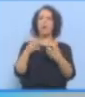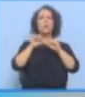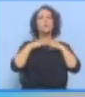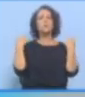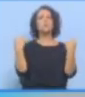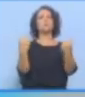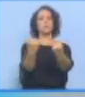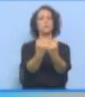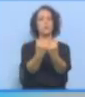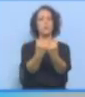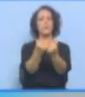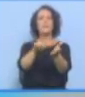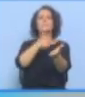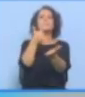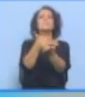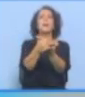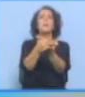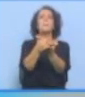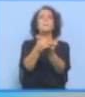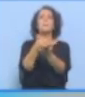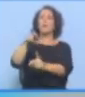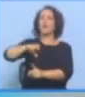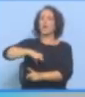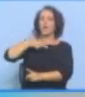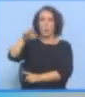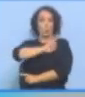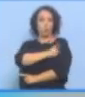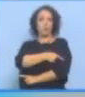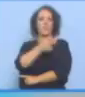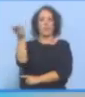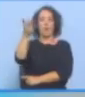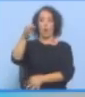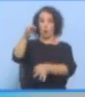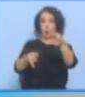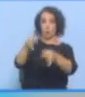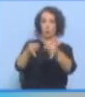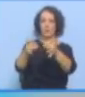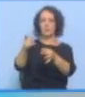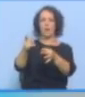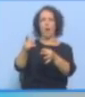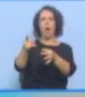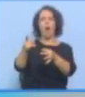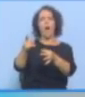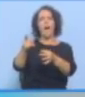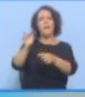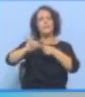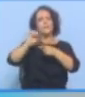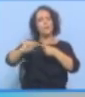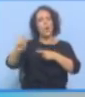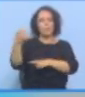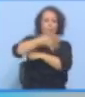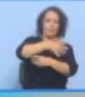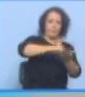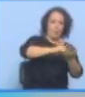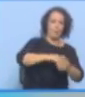realmente é sempre dado um lugar especial aos ricos, aos poderosos. Na justiça, conseguem safar-se melhor do que os pobres.